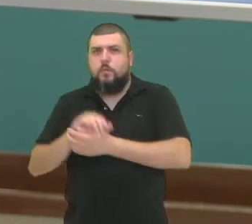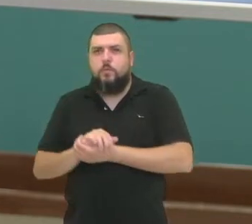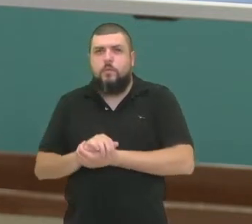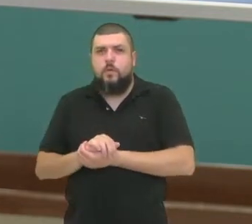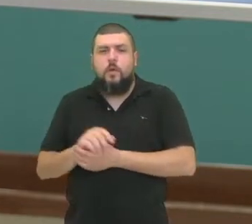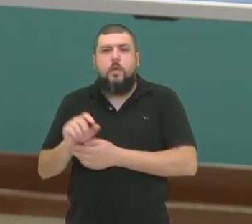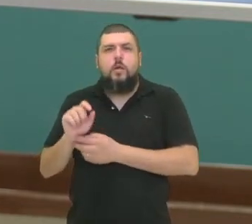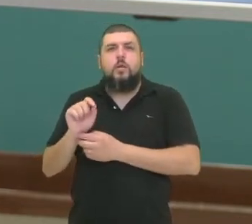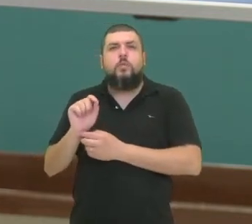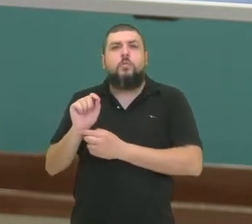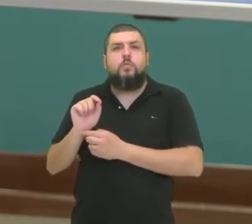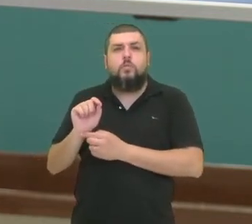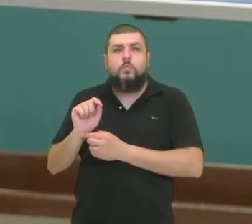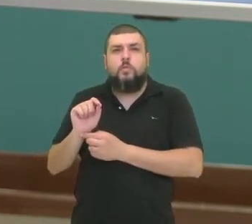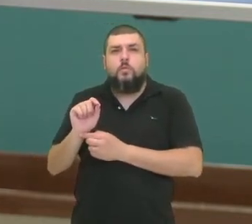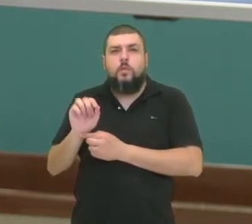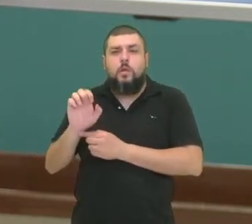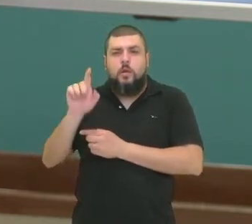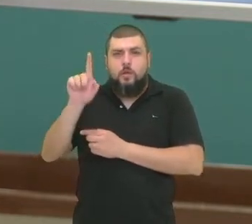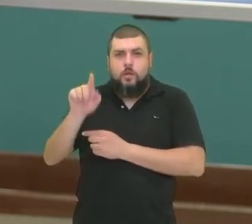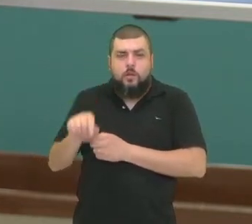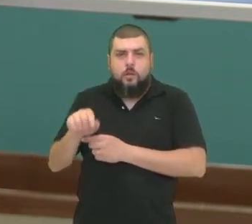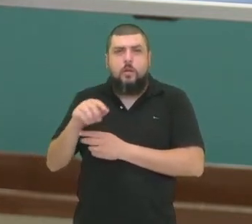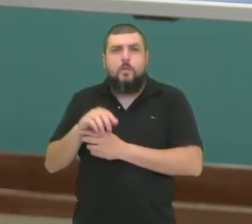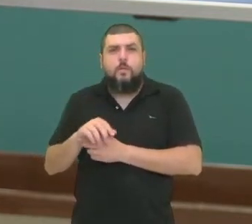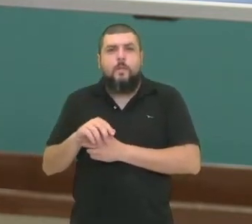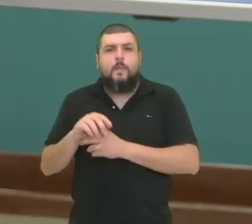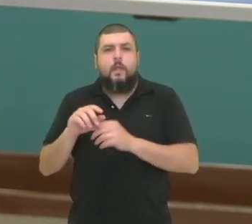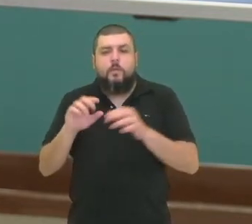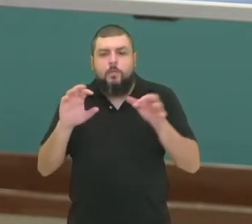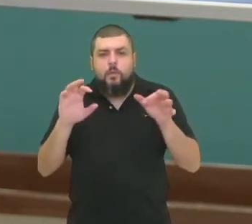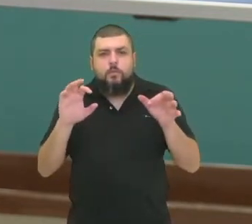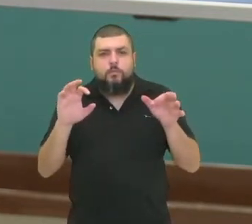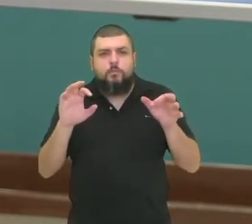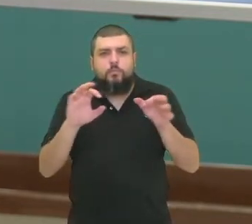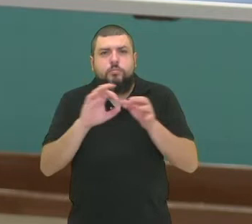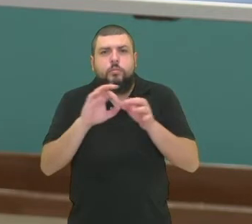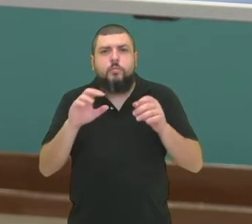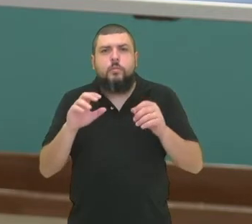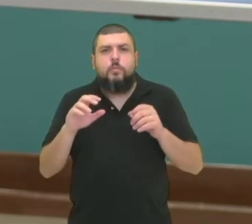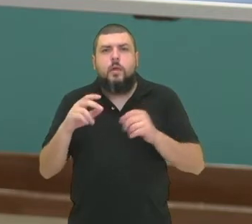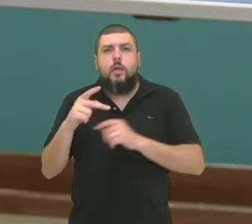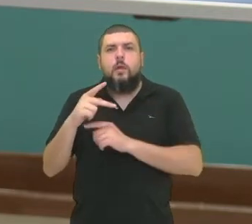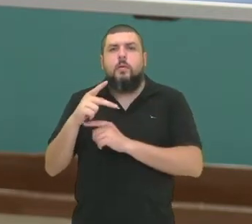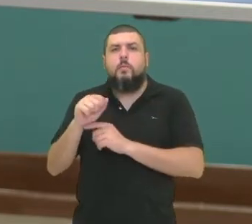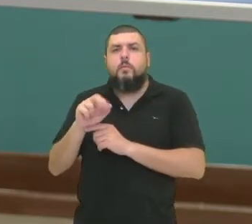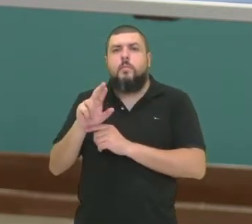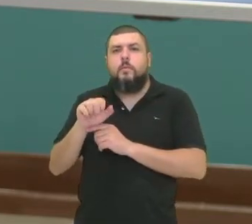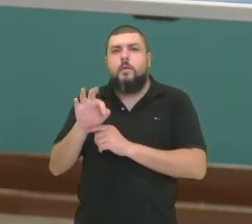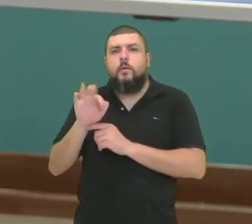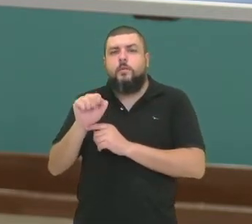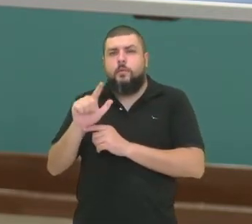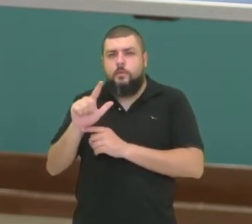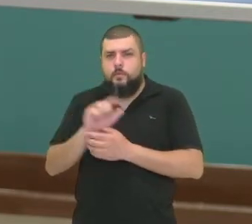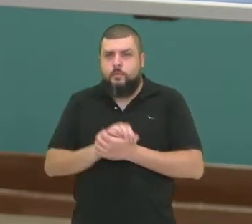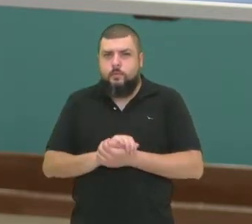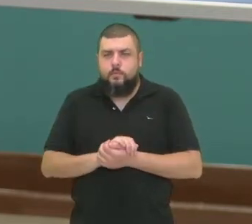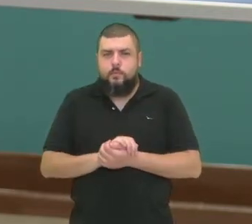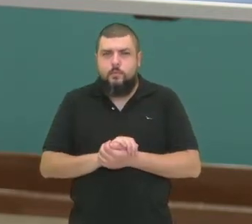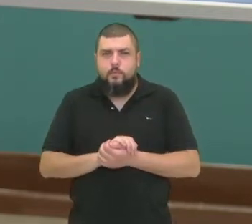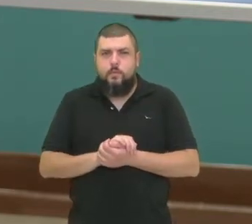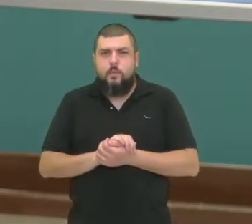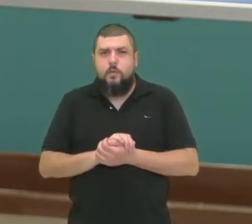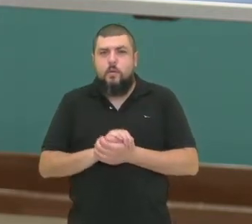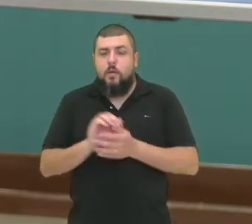é chamado então de geração parental, indivíduos puros. Neste primeiro